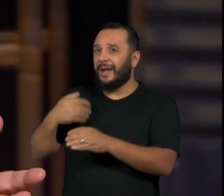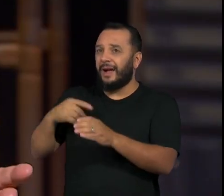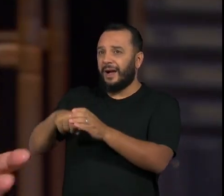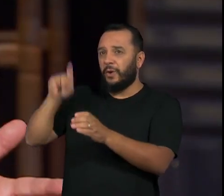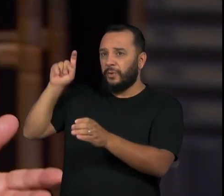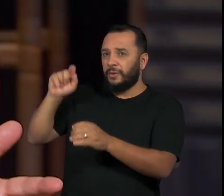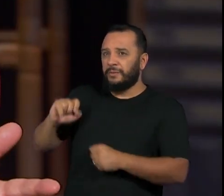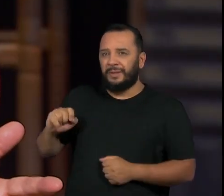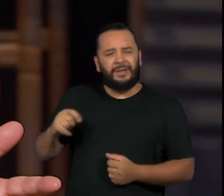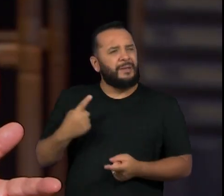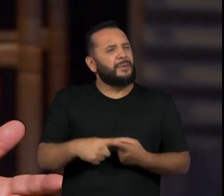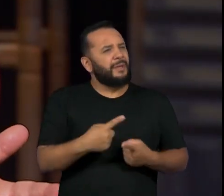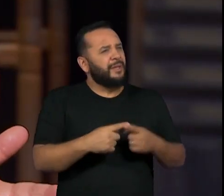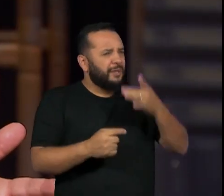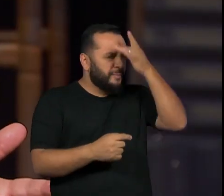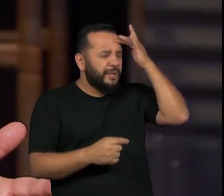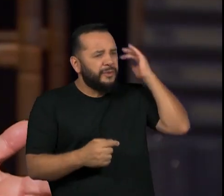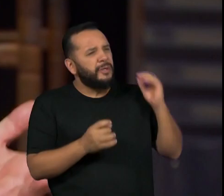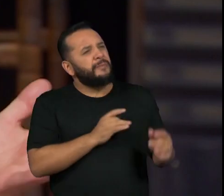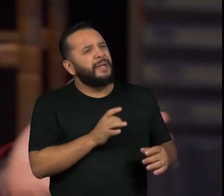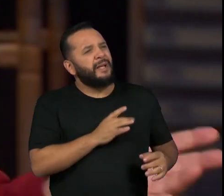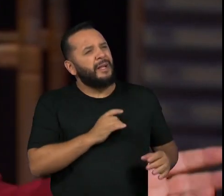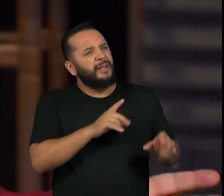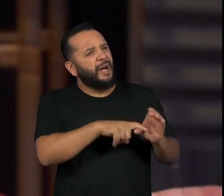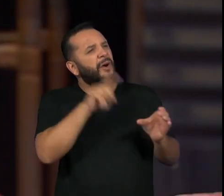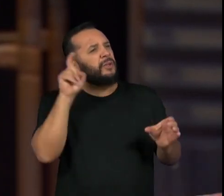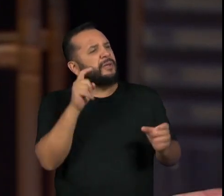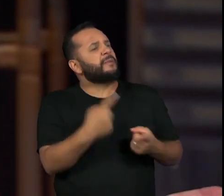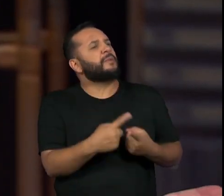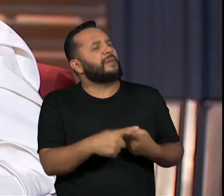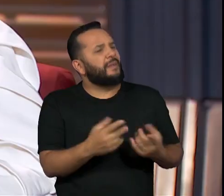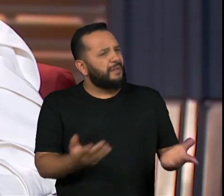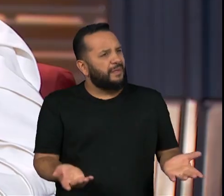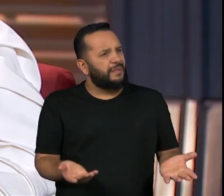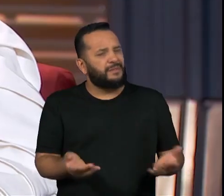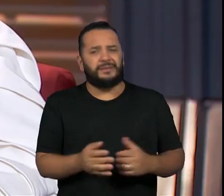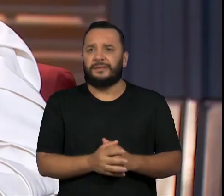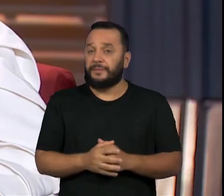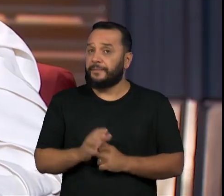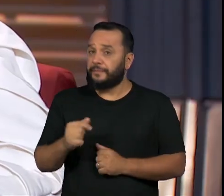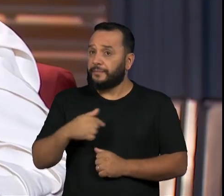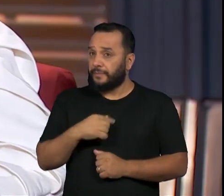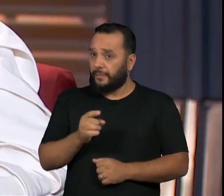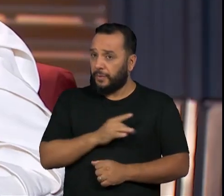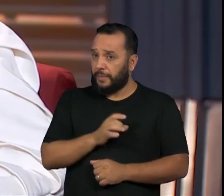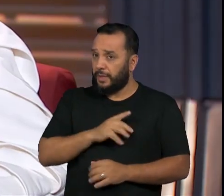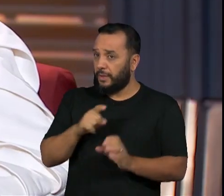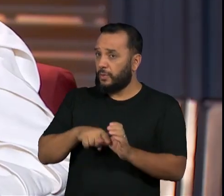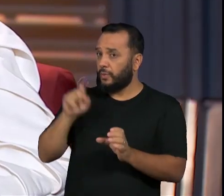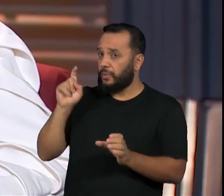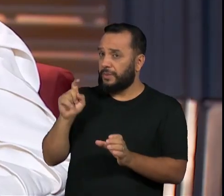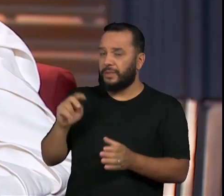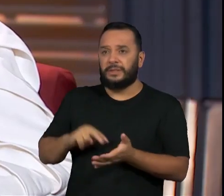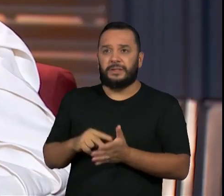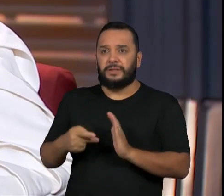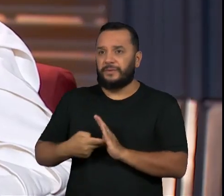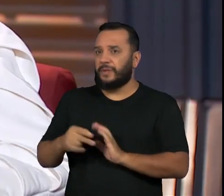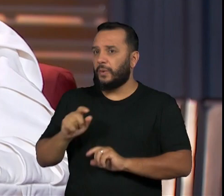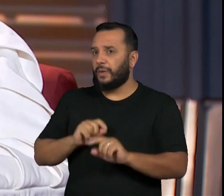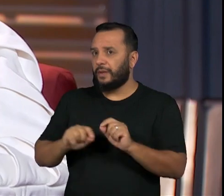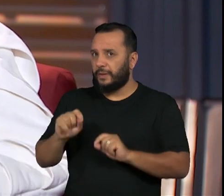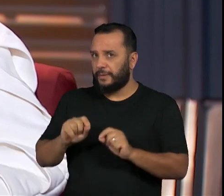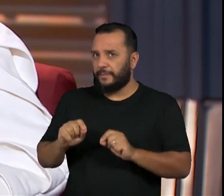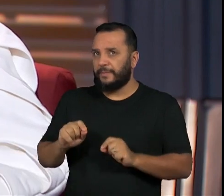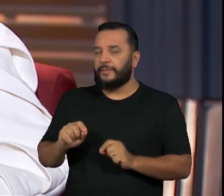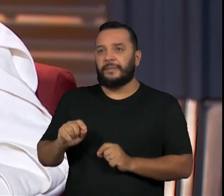alguém vai ter medo de autonomia? Eles temem o quê? Quando eu falo em medo de autonomia, a gente está falando de